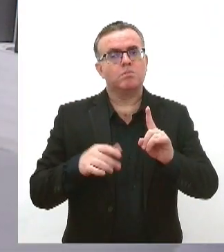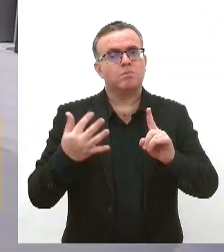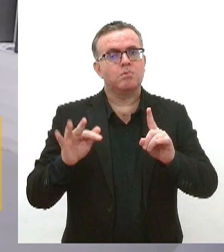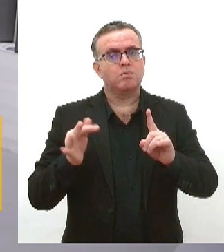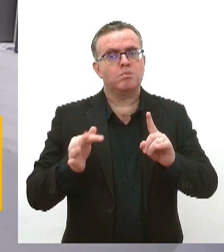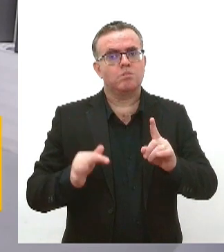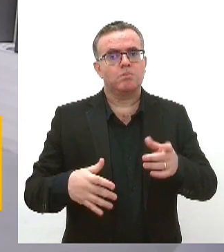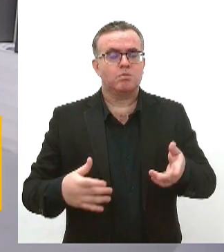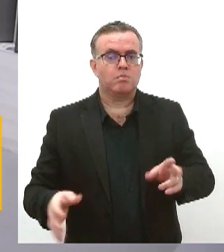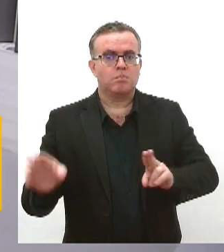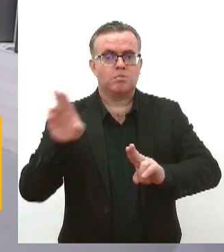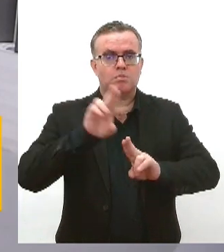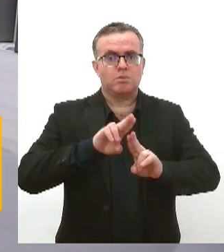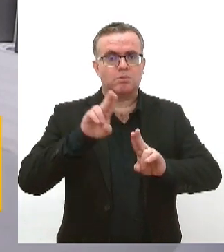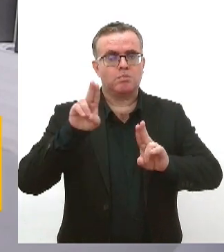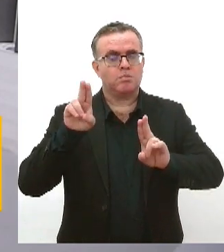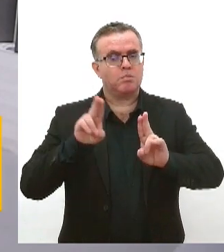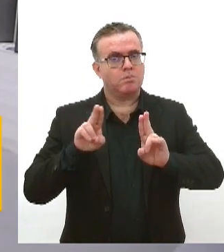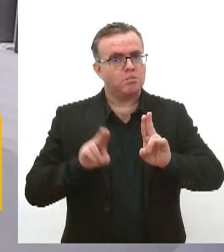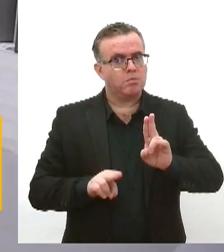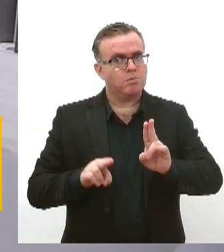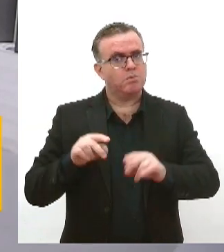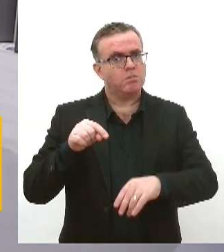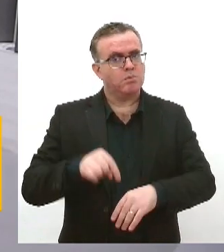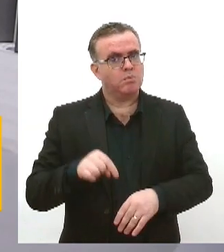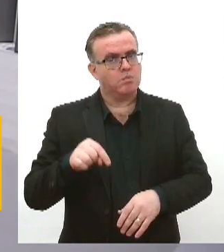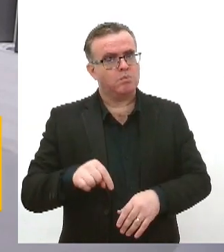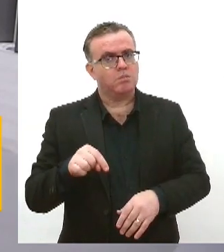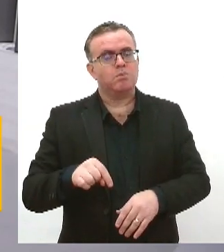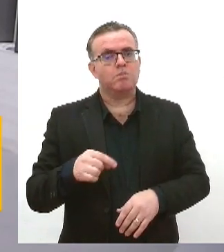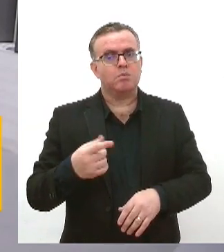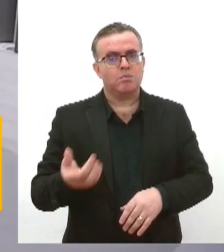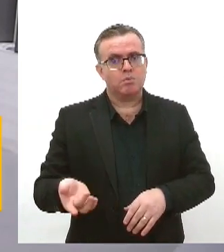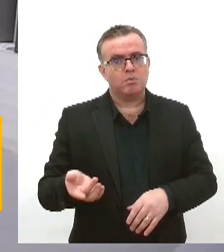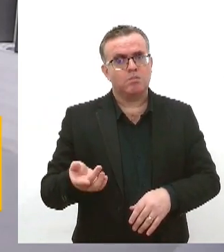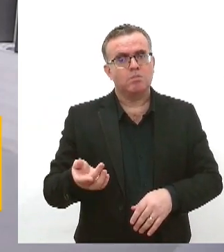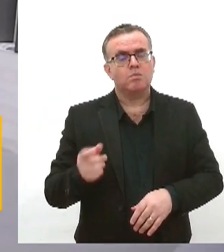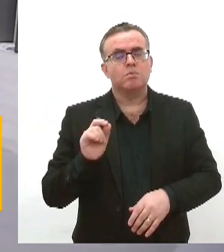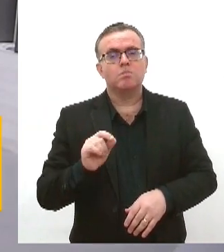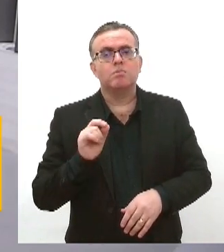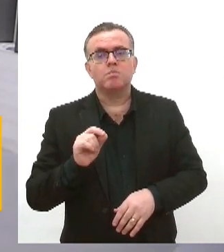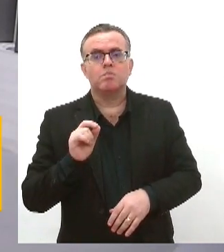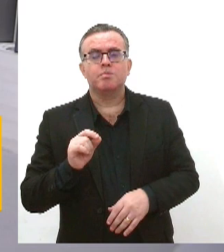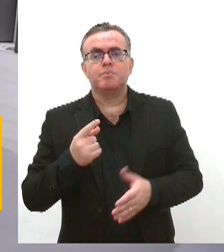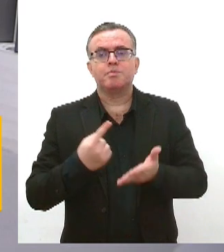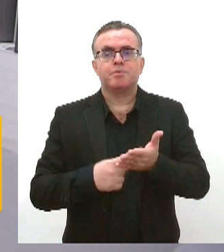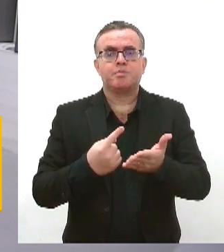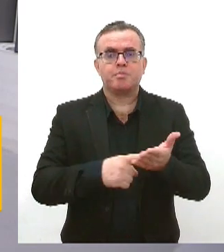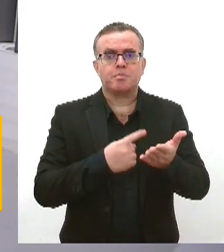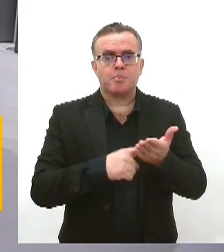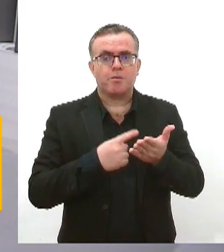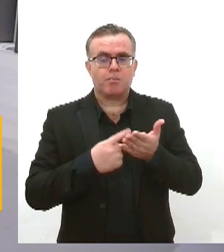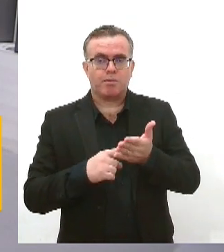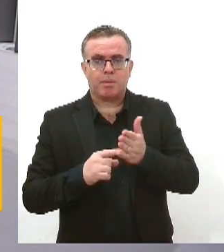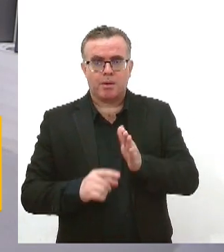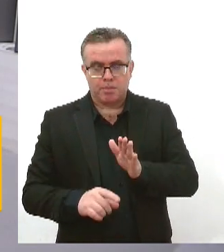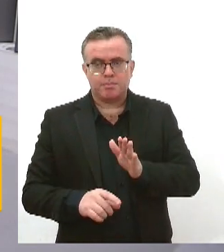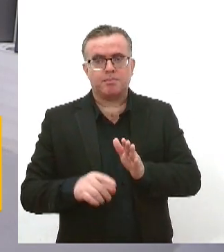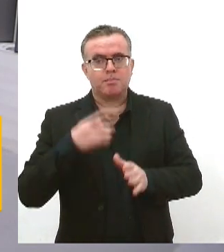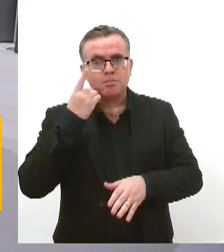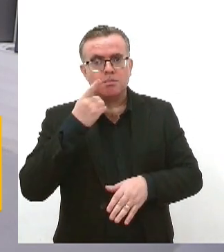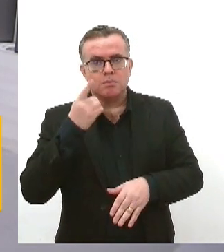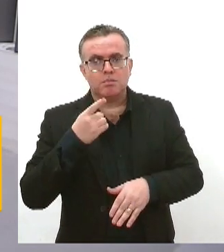Nacional dos Legisladores e Legislativos Estaduais, a UNALE, nomeou os parlamentares para comandar as 12